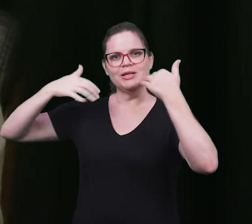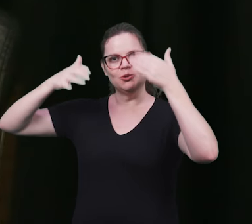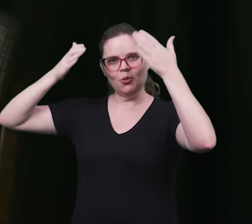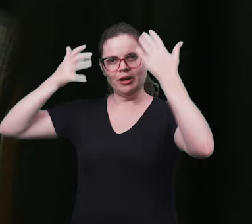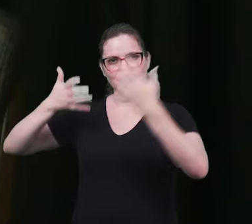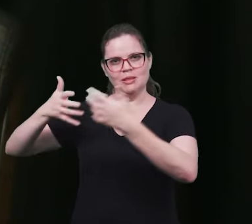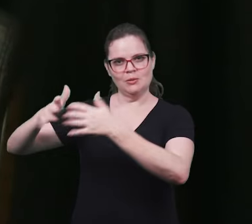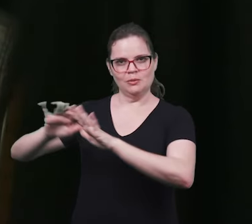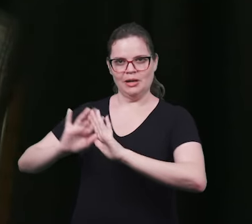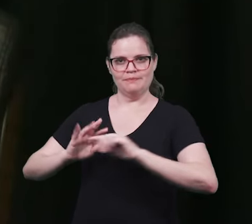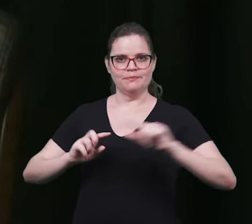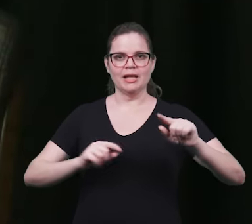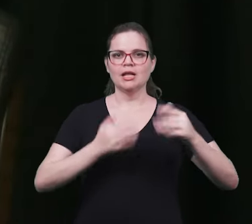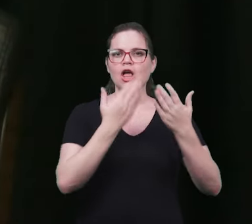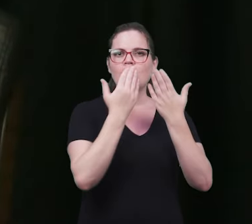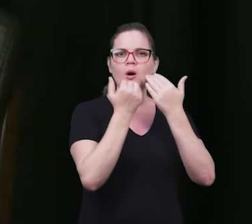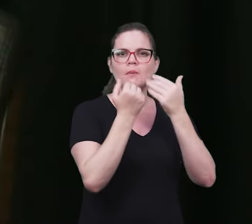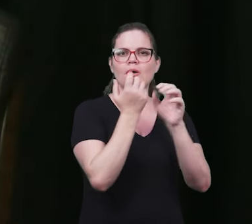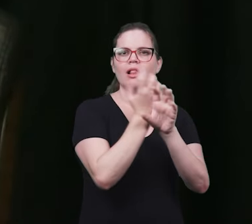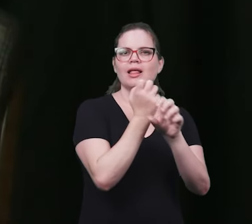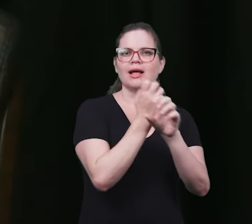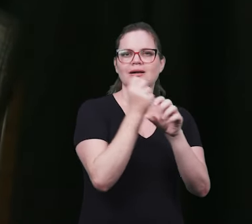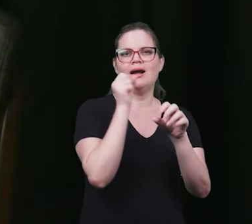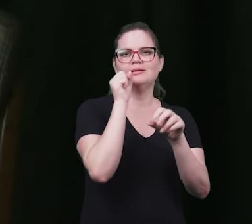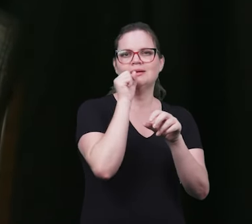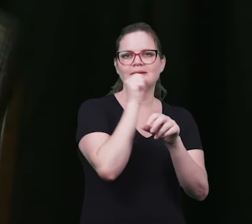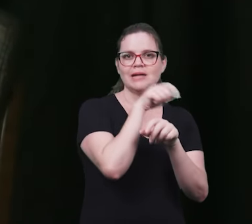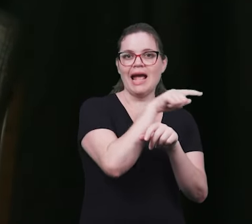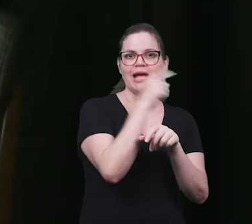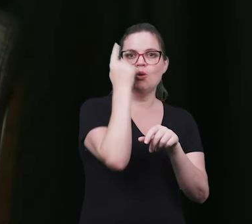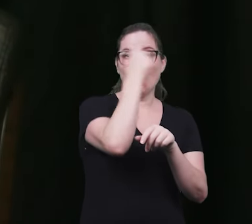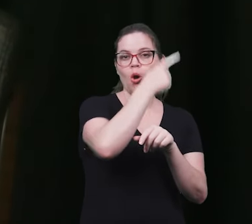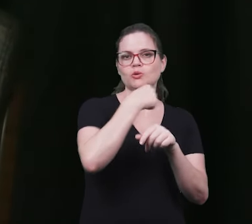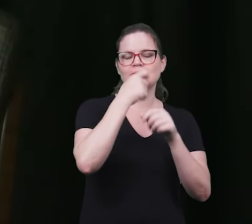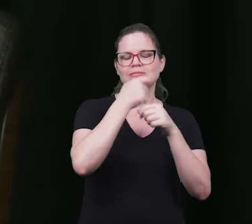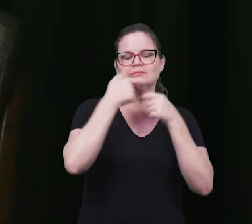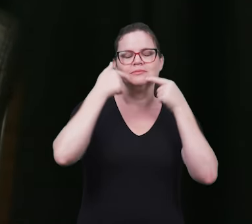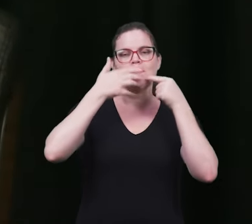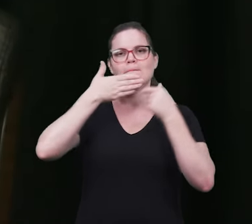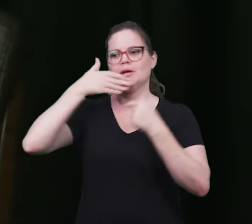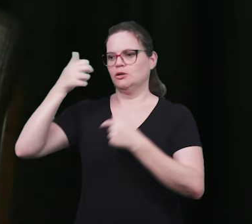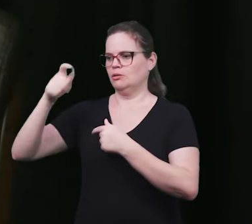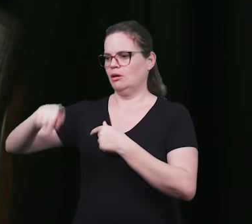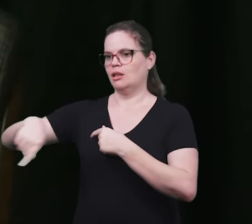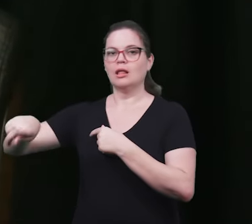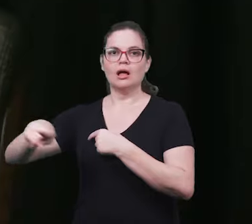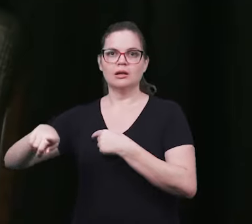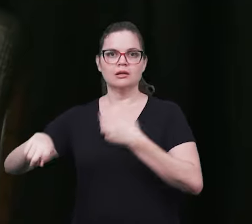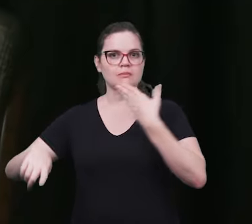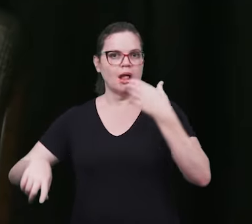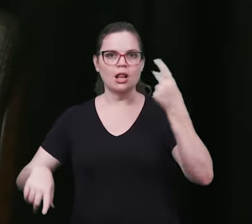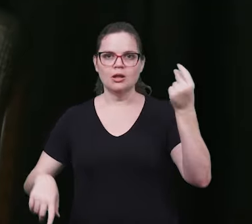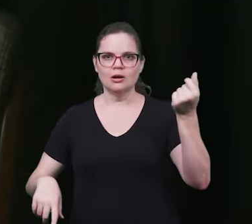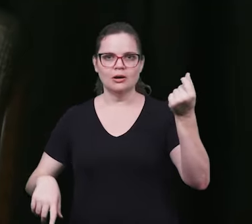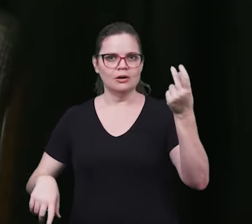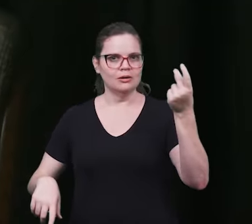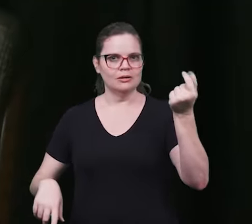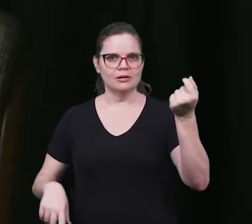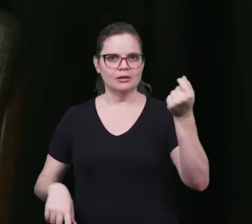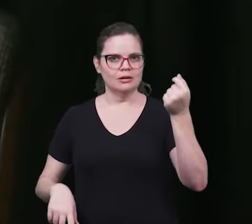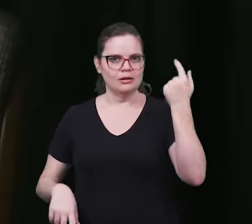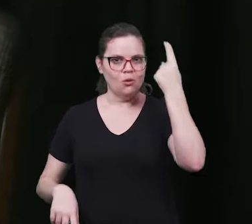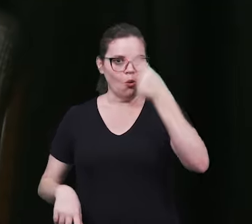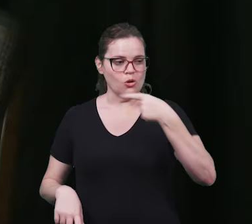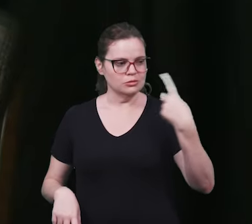depois, quando chegou lá... O semblante estava melhor. O semblante estava melhor, né? Ele estava um